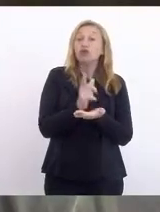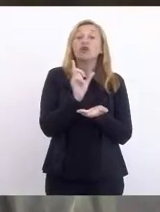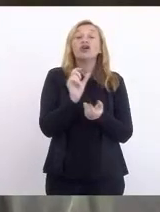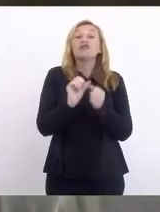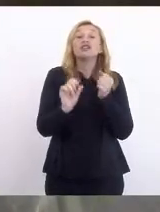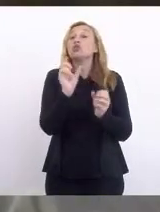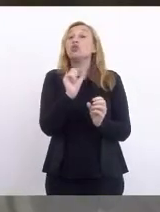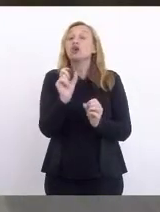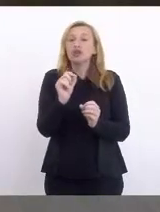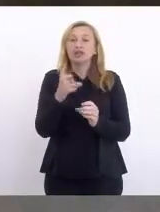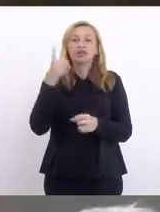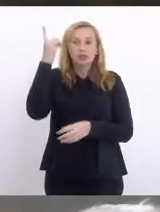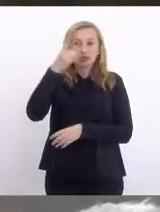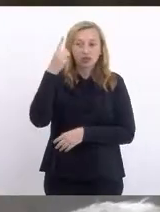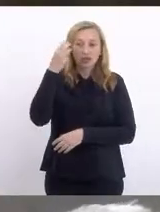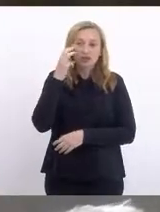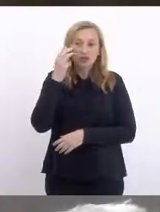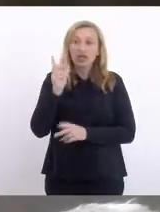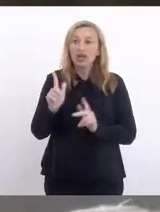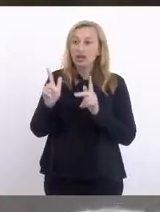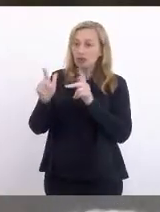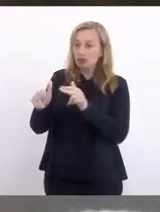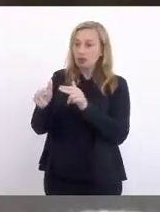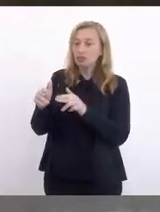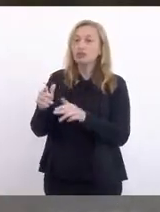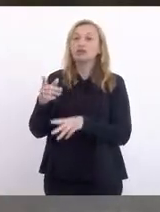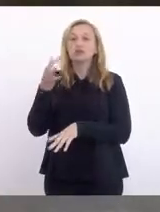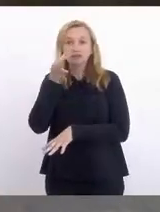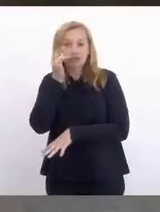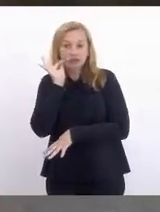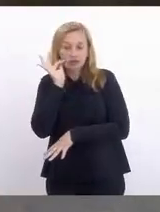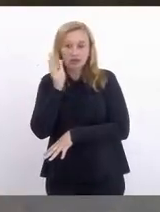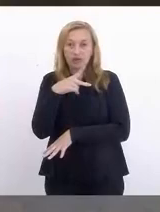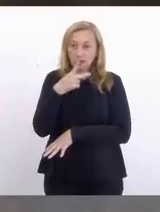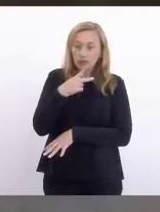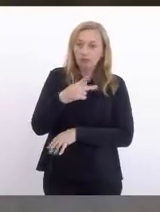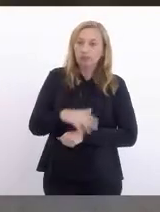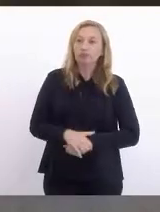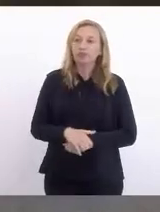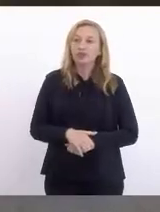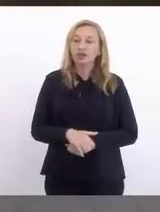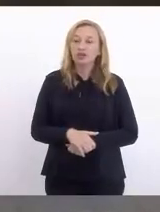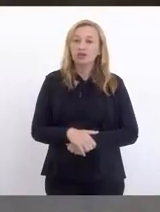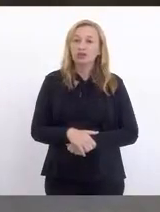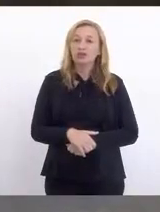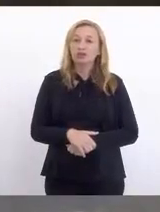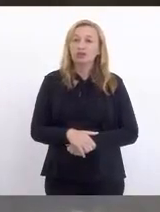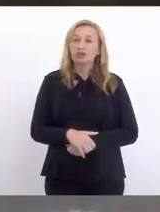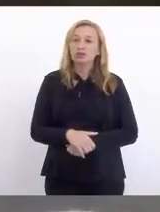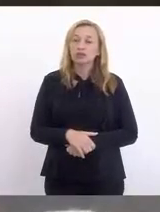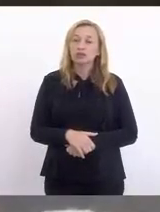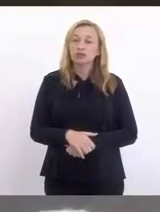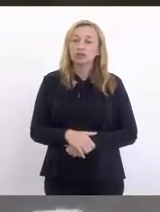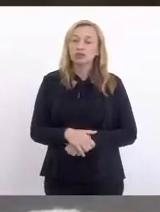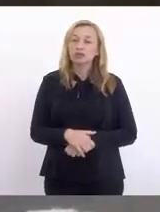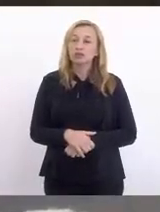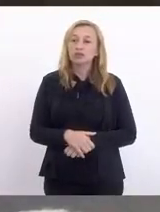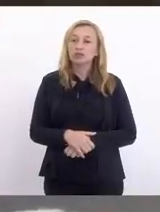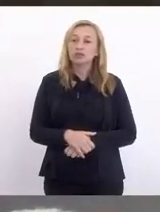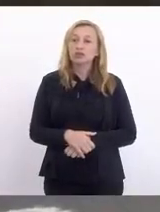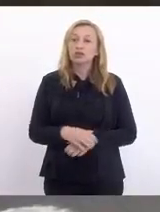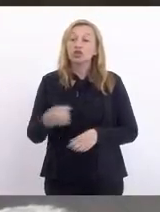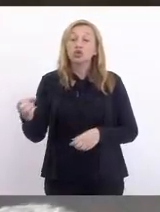que deve pode ser feita Estadual daqui é a linha que o deputado prova Serafina E propõe uma dilação uma